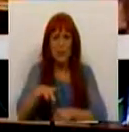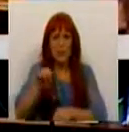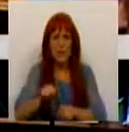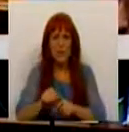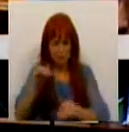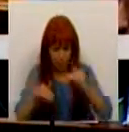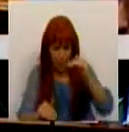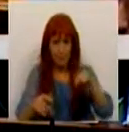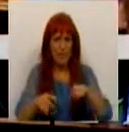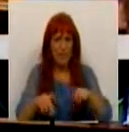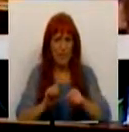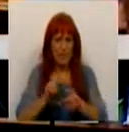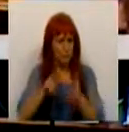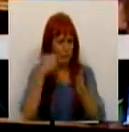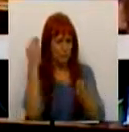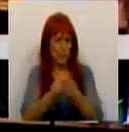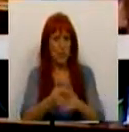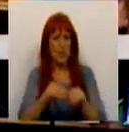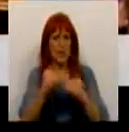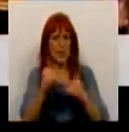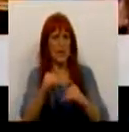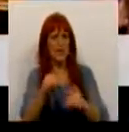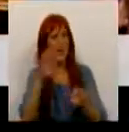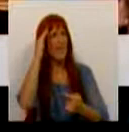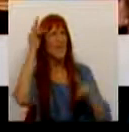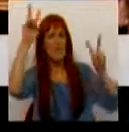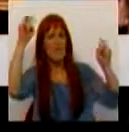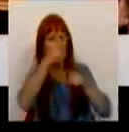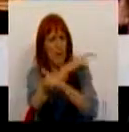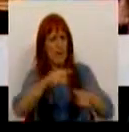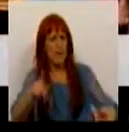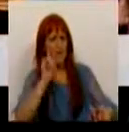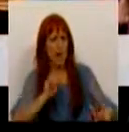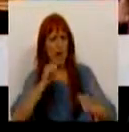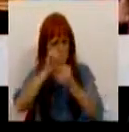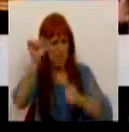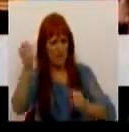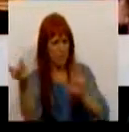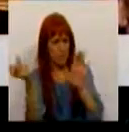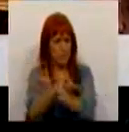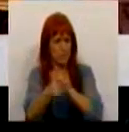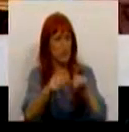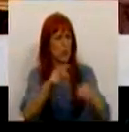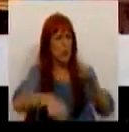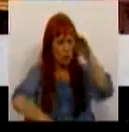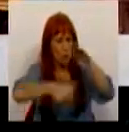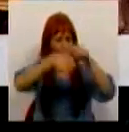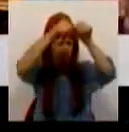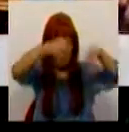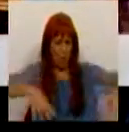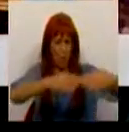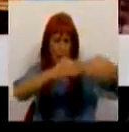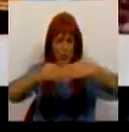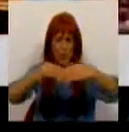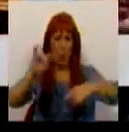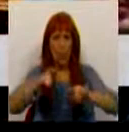de desigualdade? Vai derrubar os tetos de vidro que têm impedido mulheres qualificadas de chegar ao topo das lideranças,